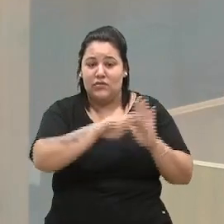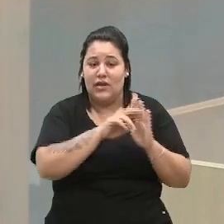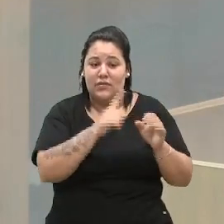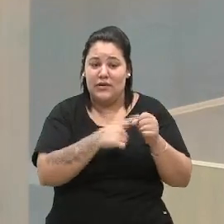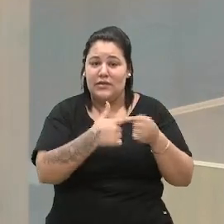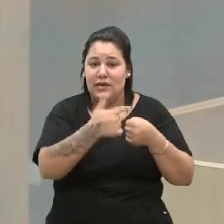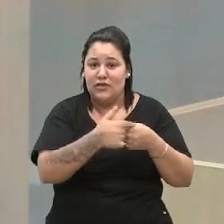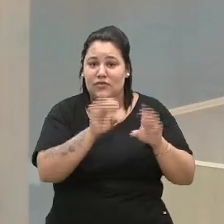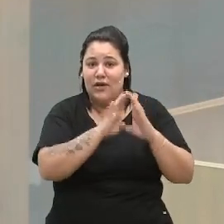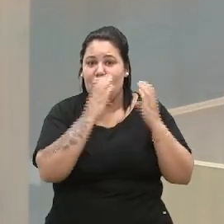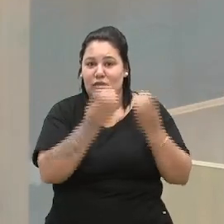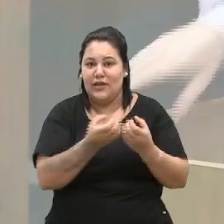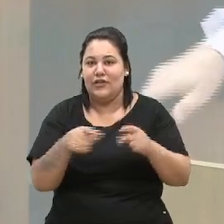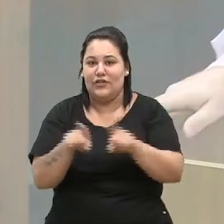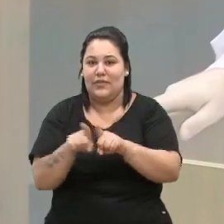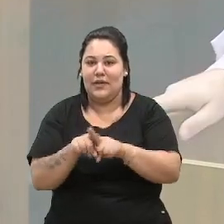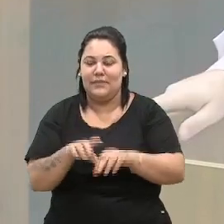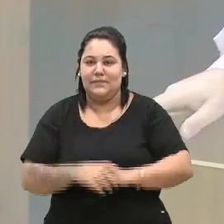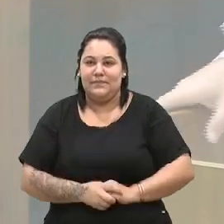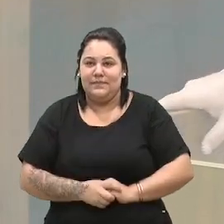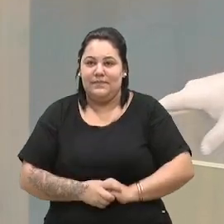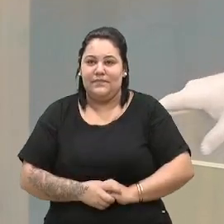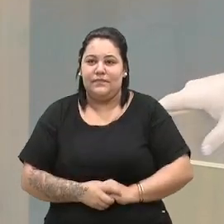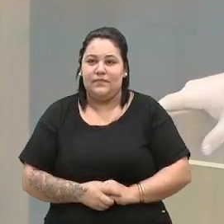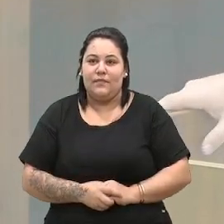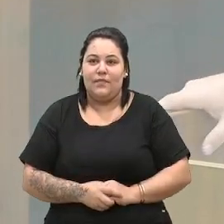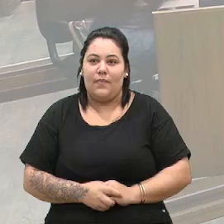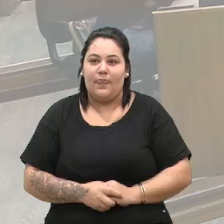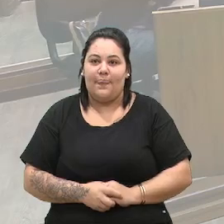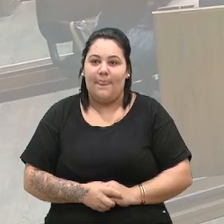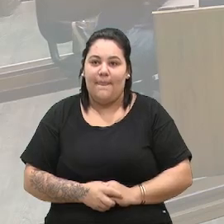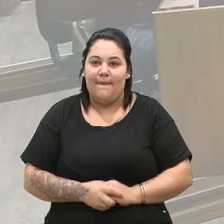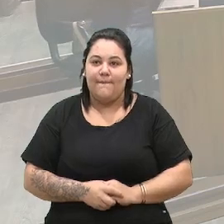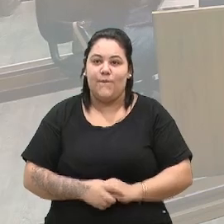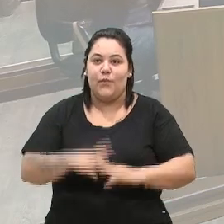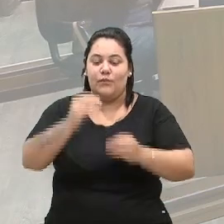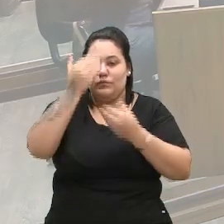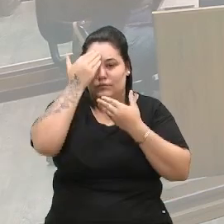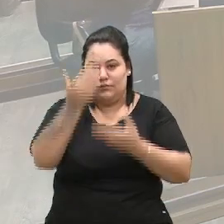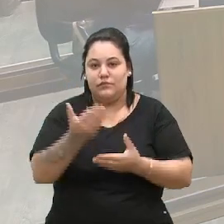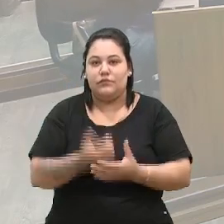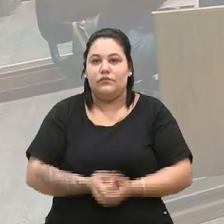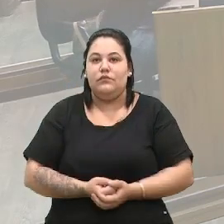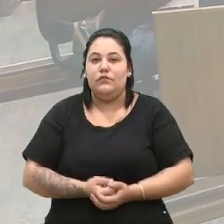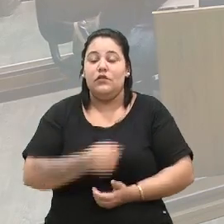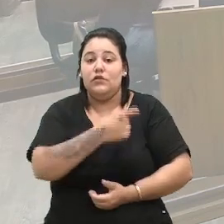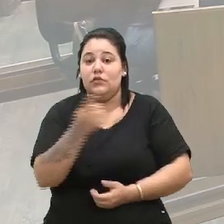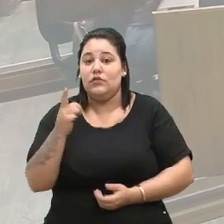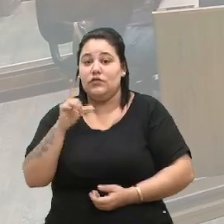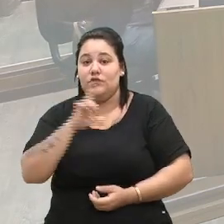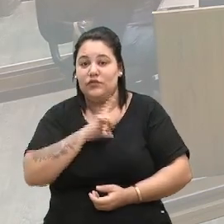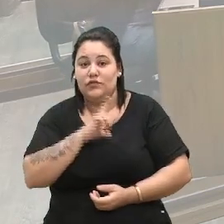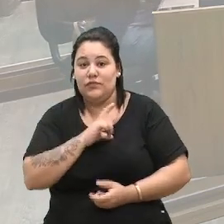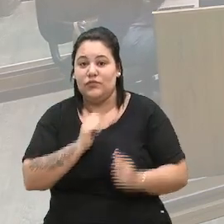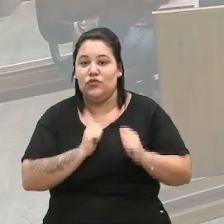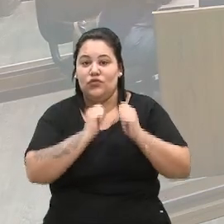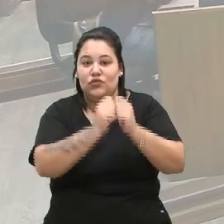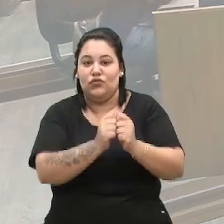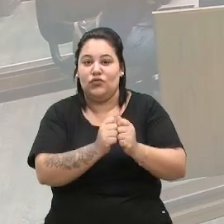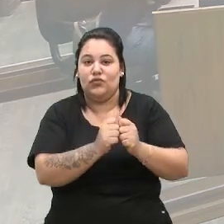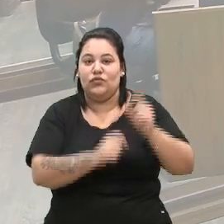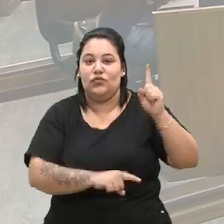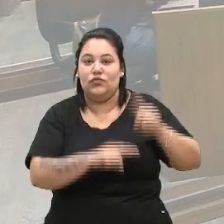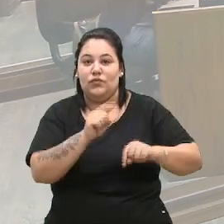para a comunidade muito grande. Vereadora Estela, seu à parte. Muito obrigado. Nós estivemos juntos em uma atividade